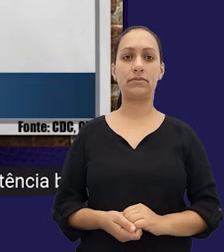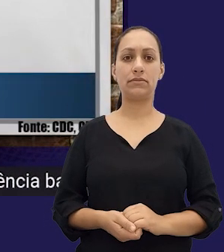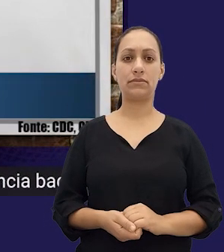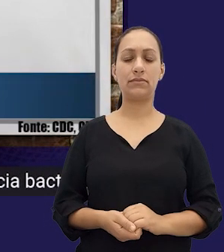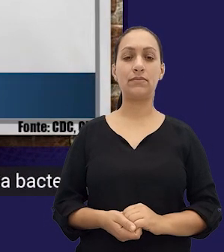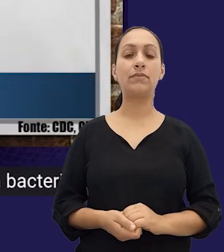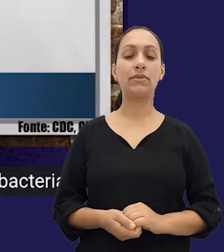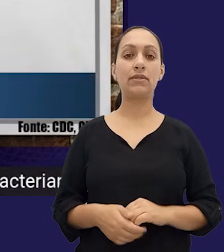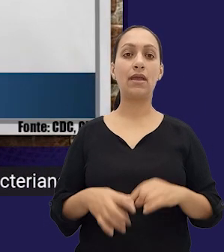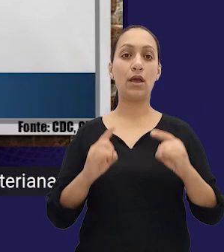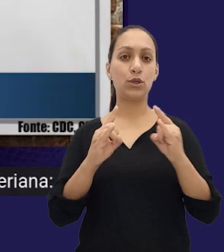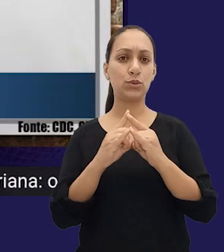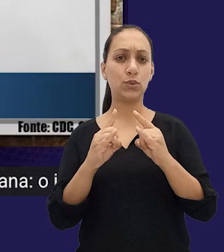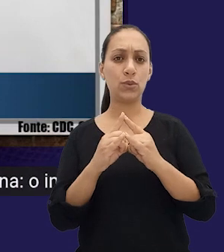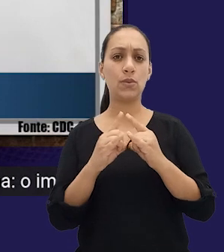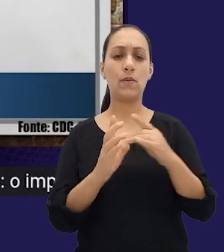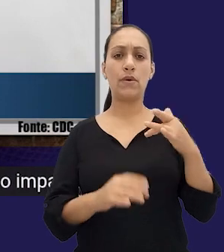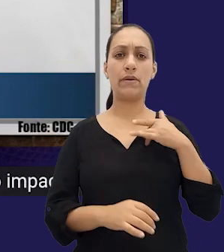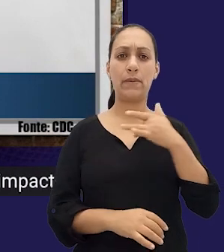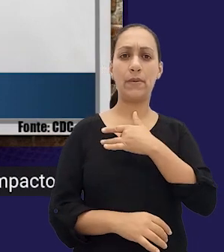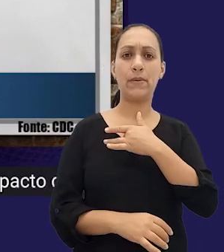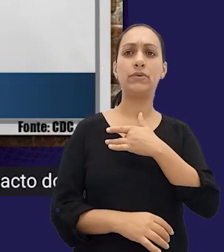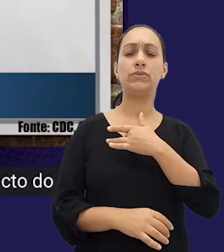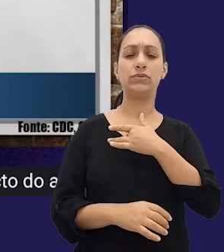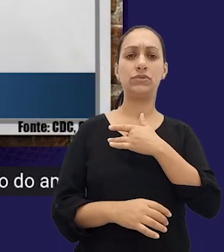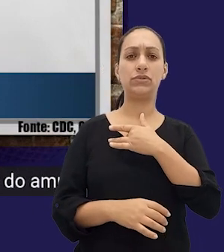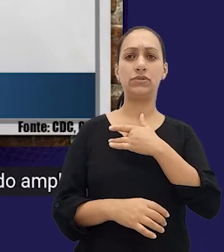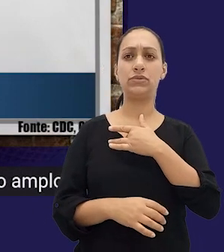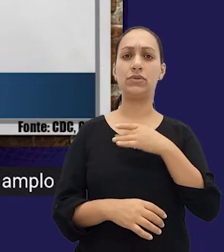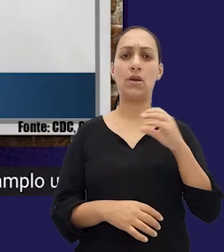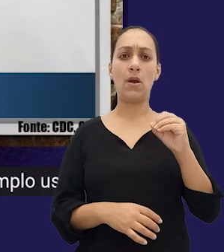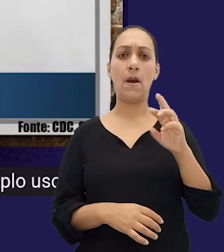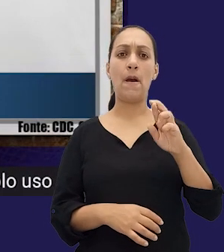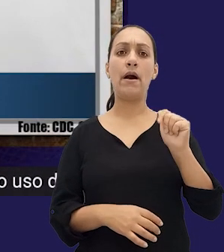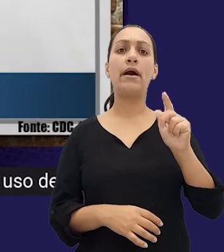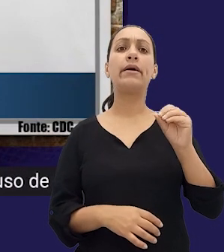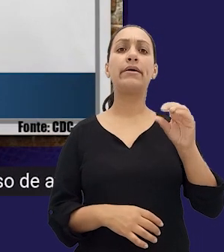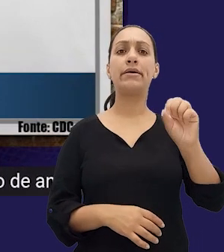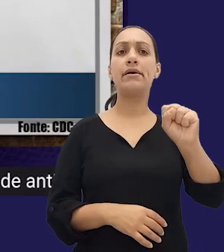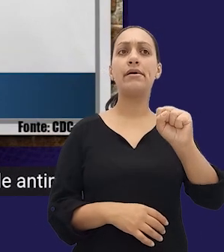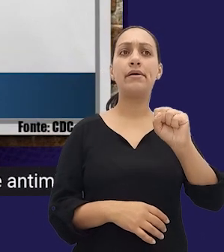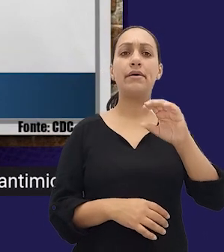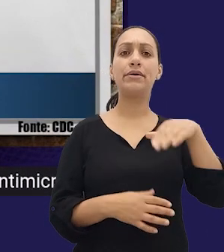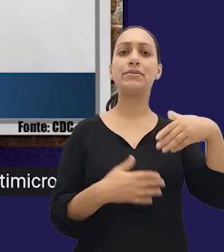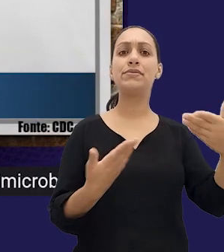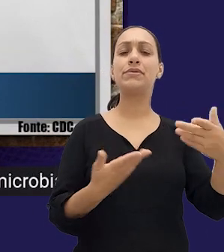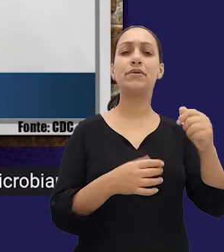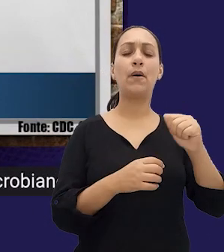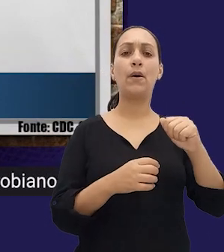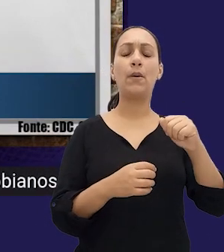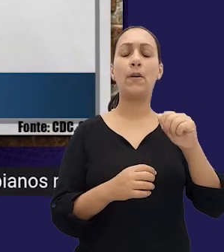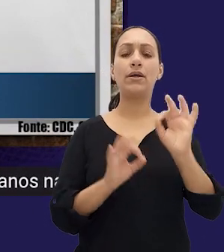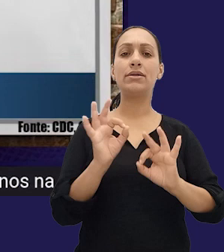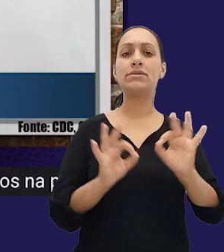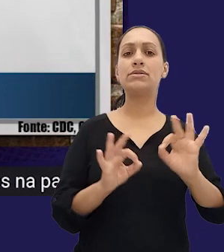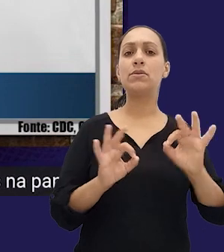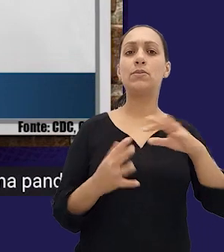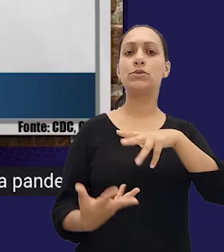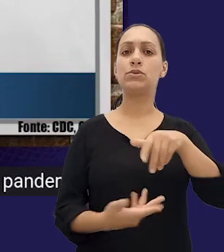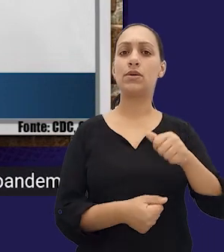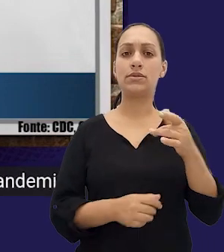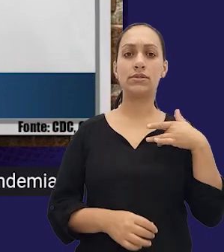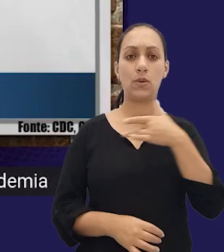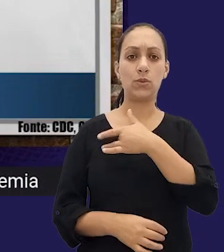as instituições de saúde, né, os órgãos, como o CDC, a Organização Mundial da Saúde, e